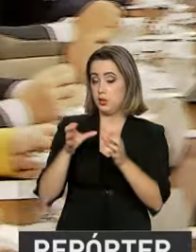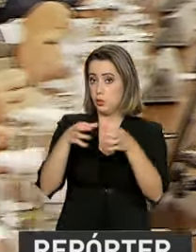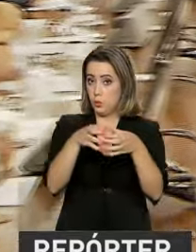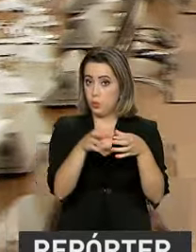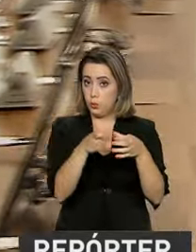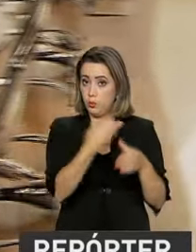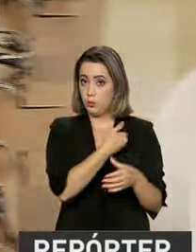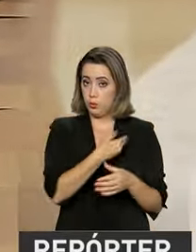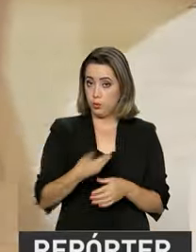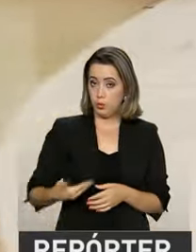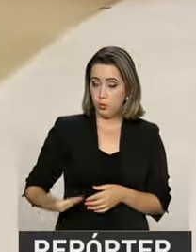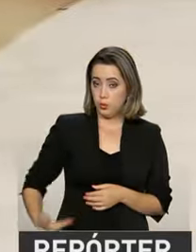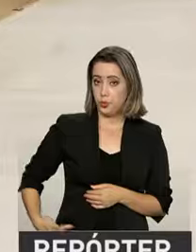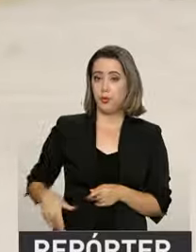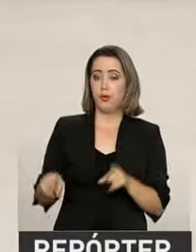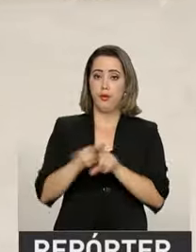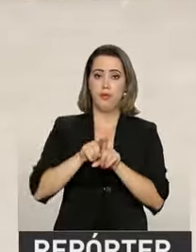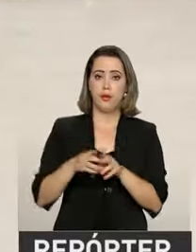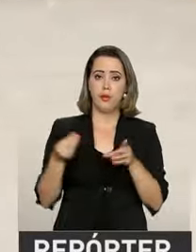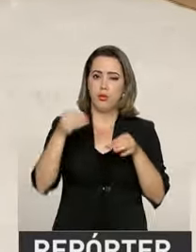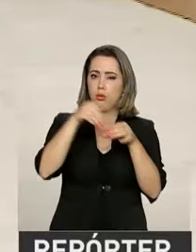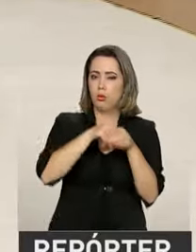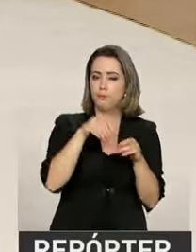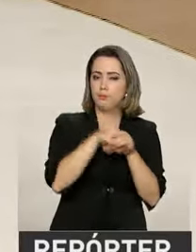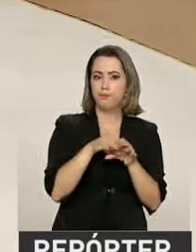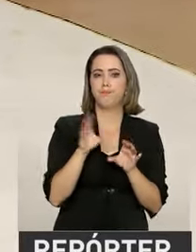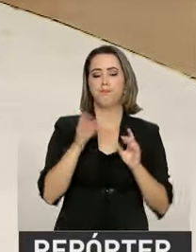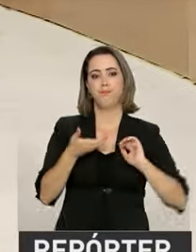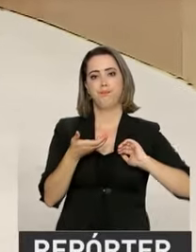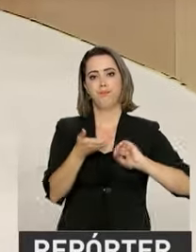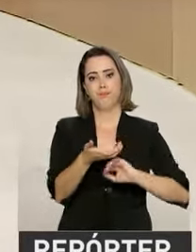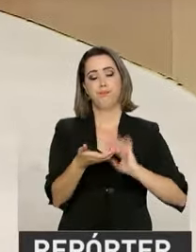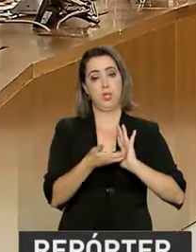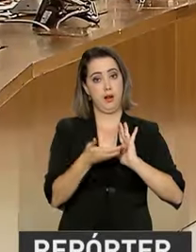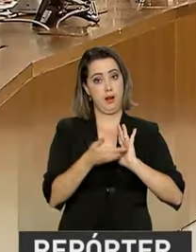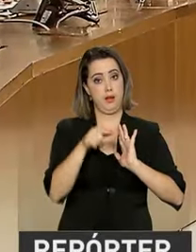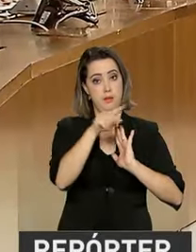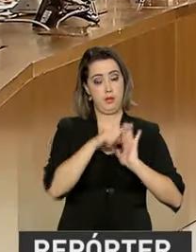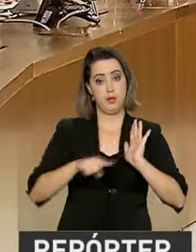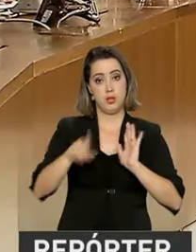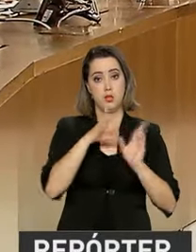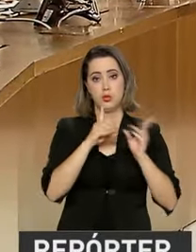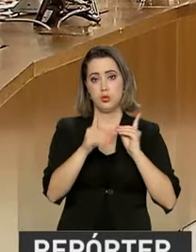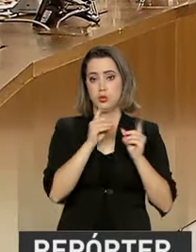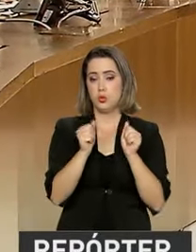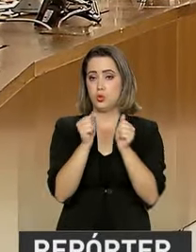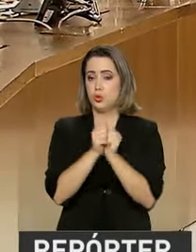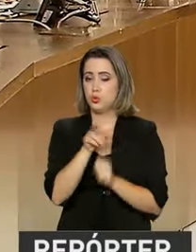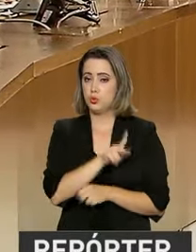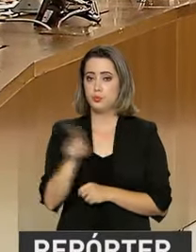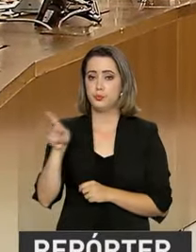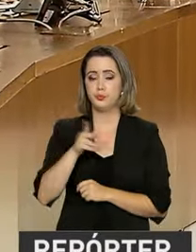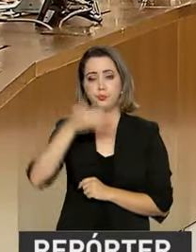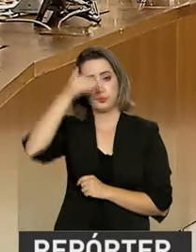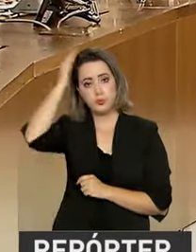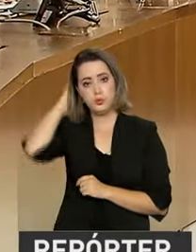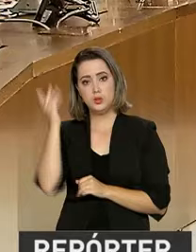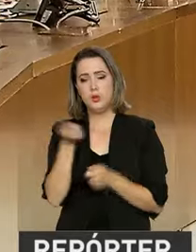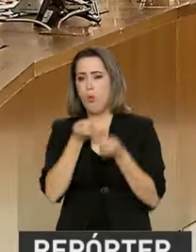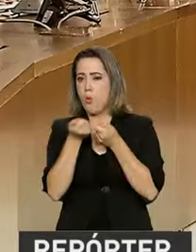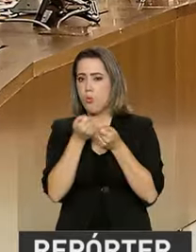aliada integrantes da comissão que analisa o tema na Câmara e do governo discutiram com o presidente Michel Temer